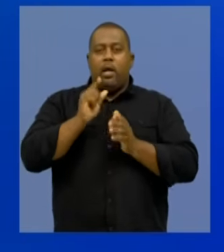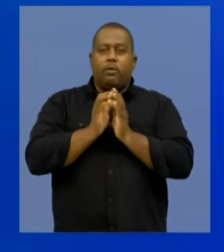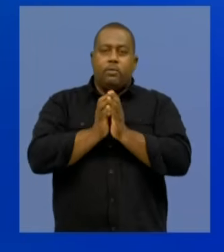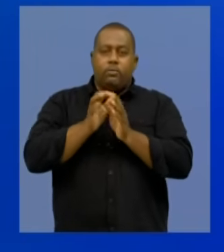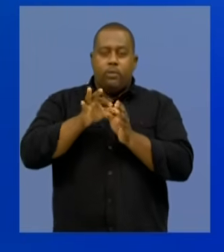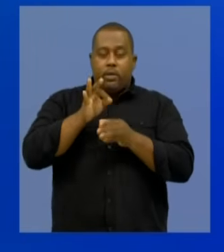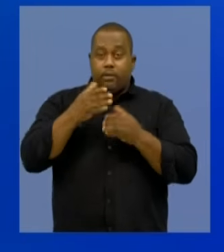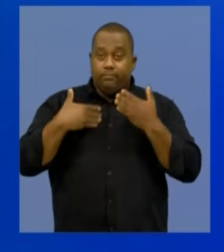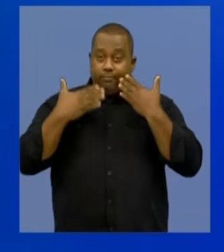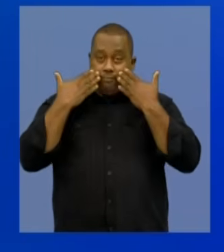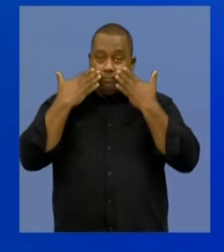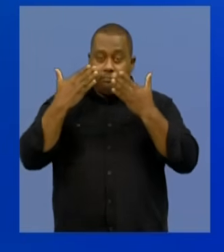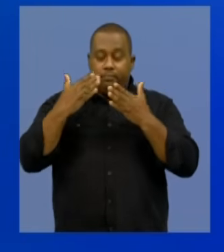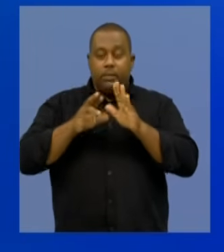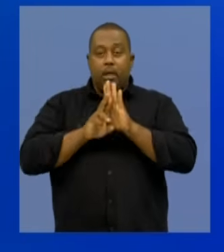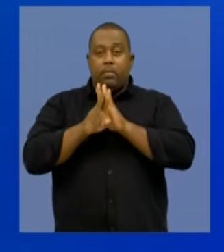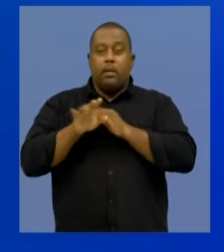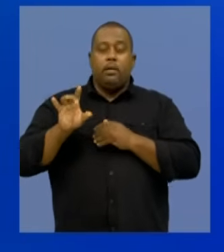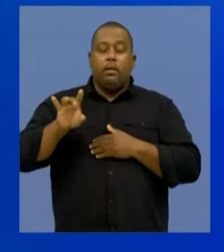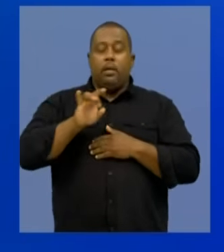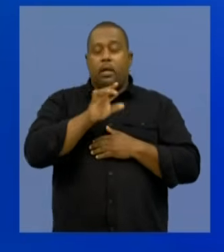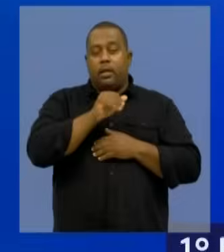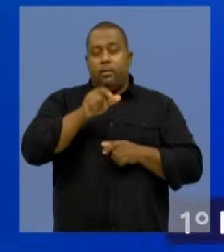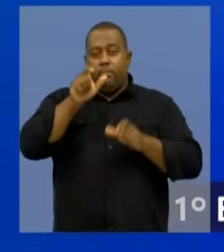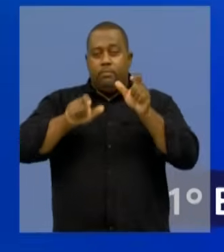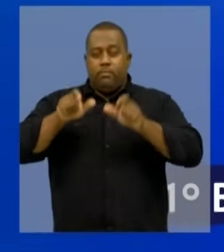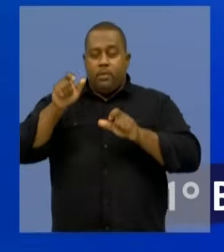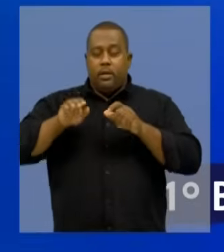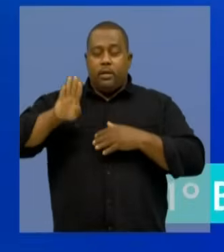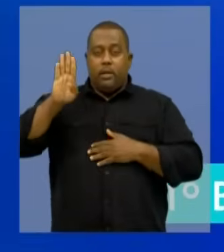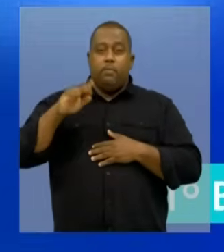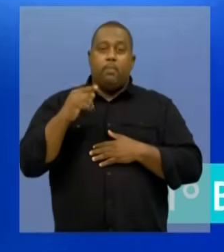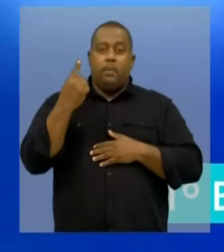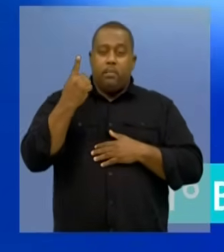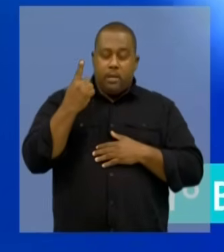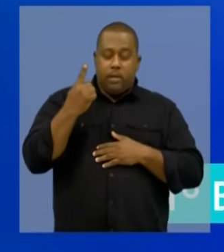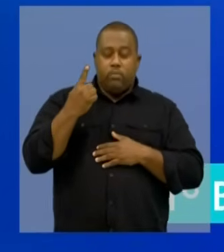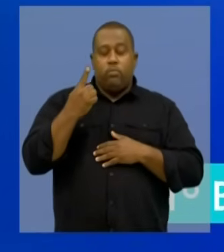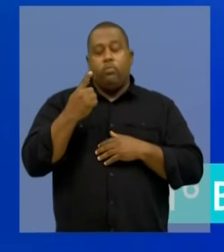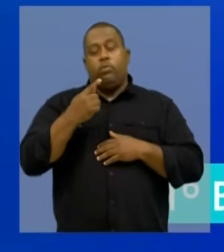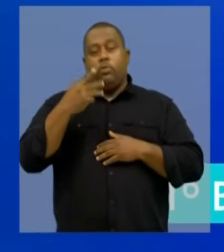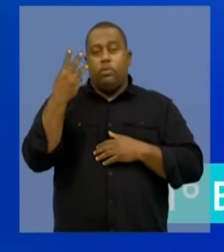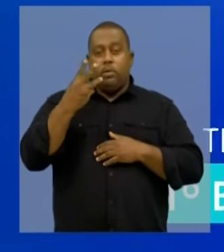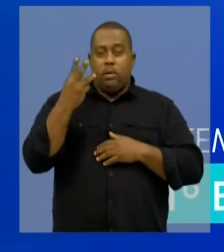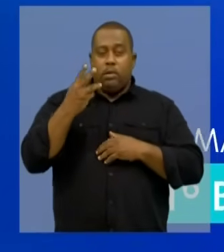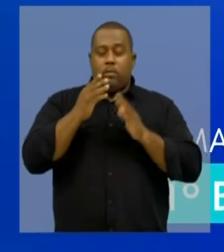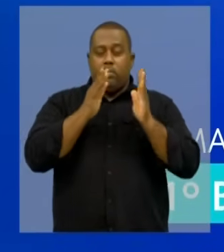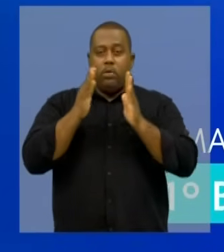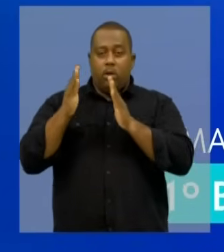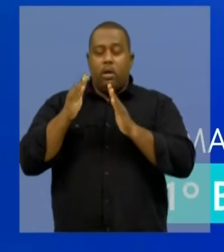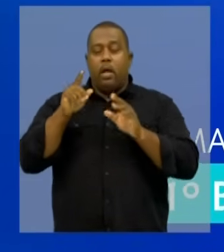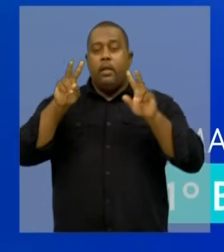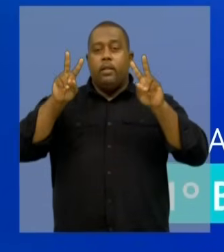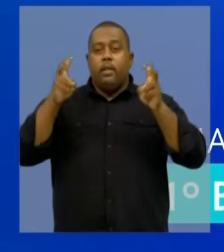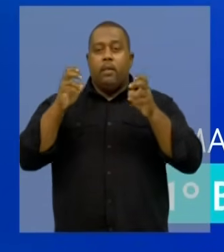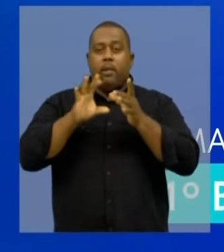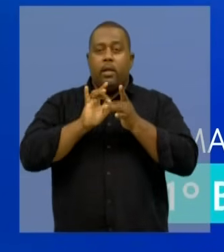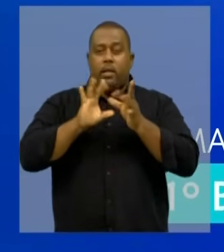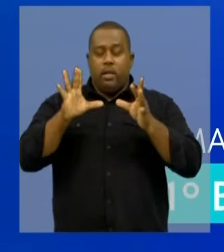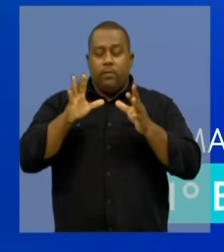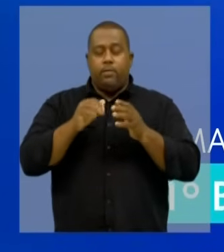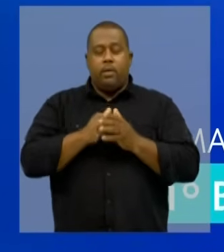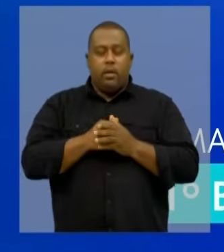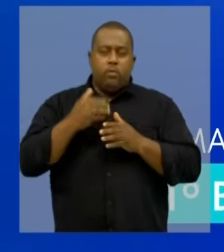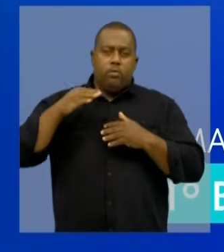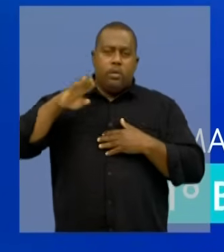presença dos representantes dos candidatos. O primeiro e o terceiro blocos serão de tema livre. Os candidatos